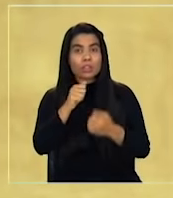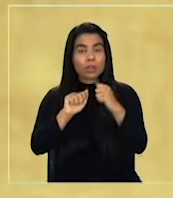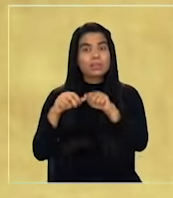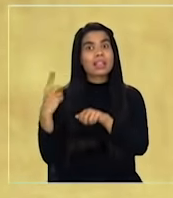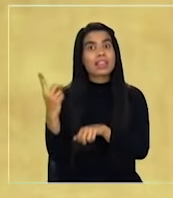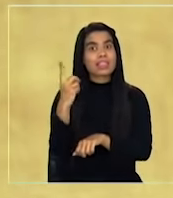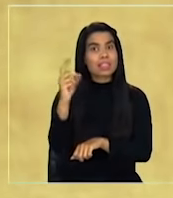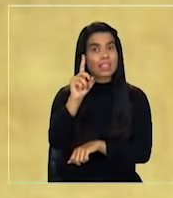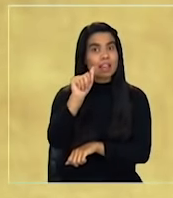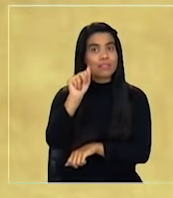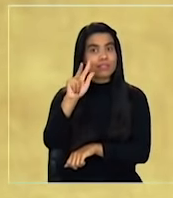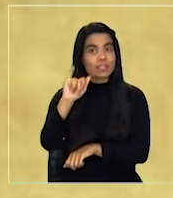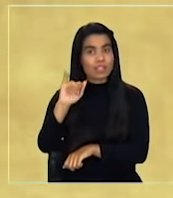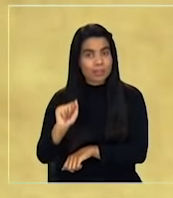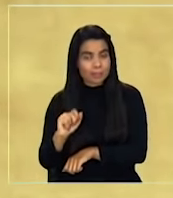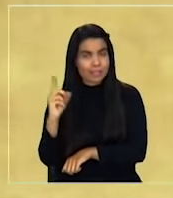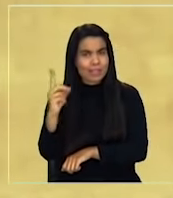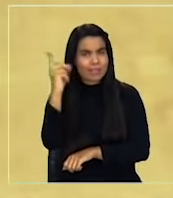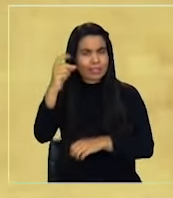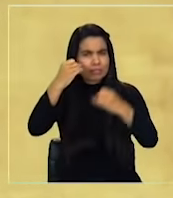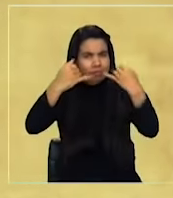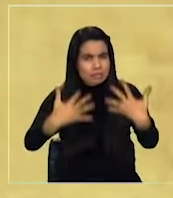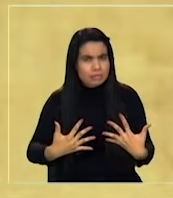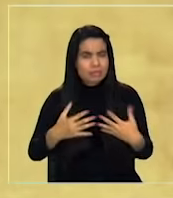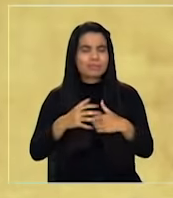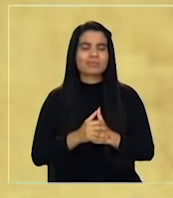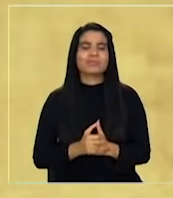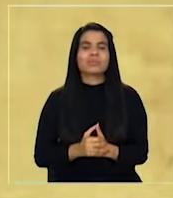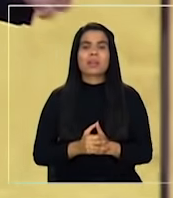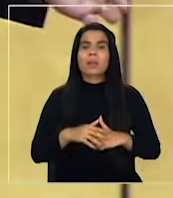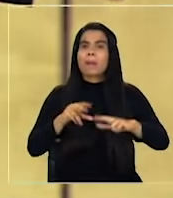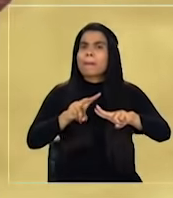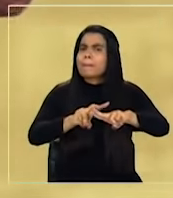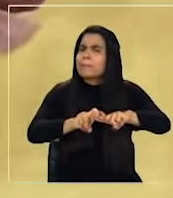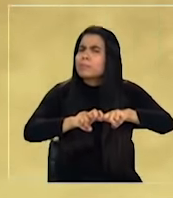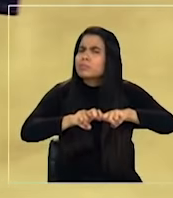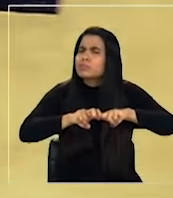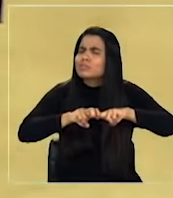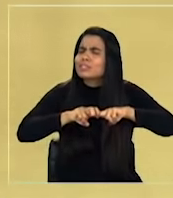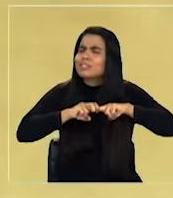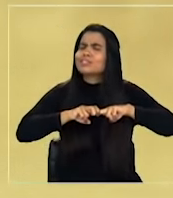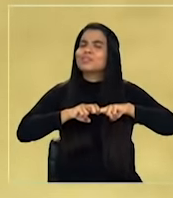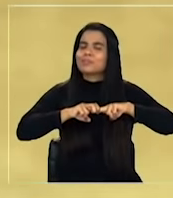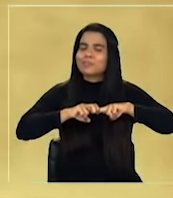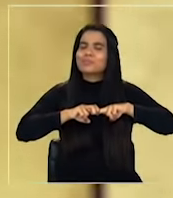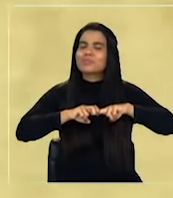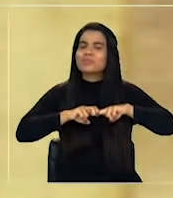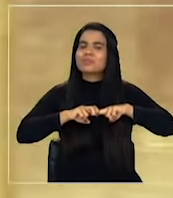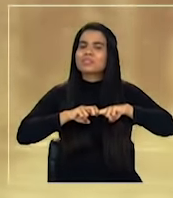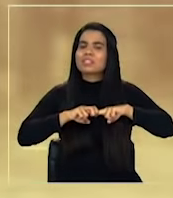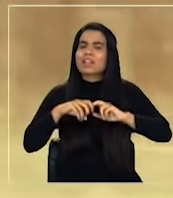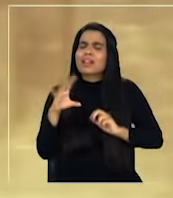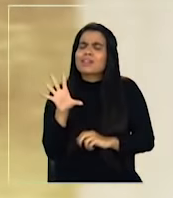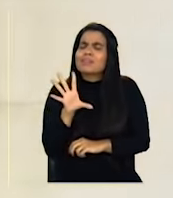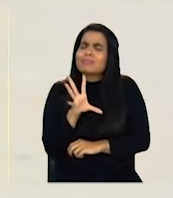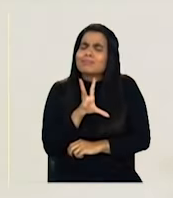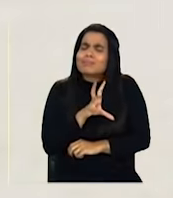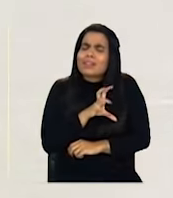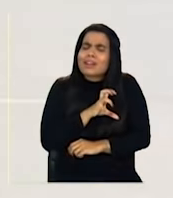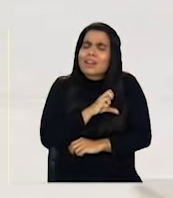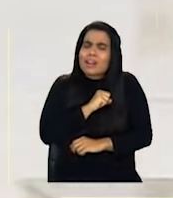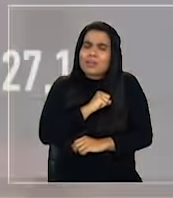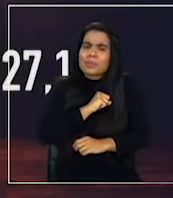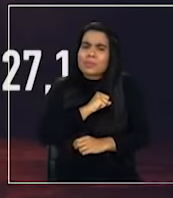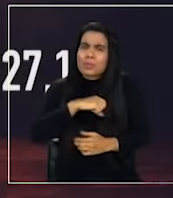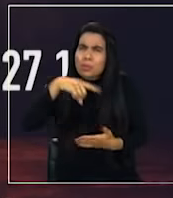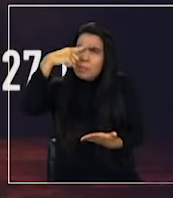da palavra. Ele disse, por isso, amo os teus